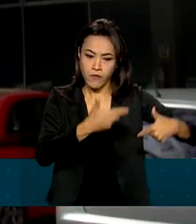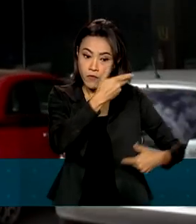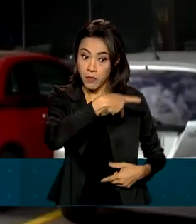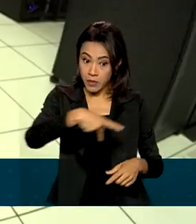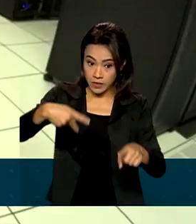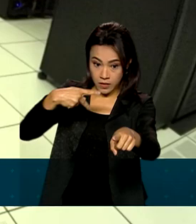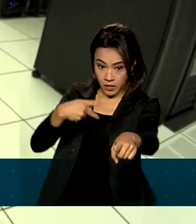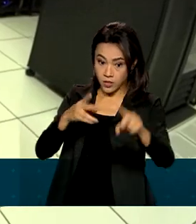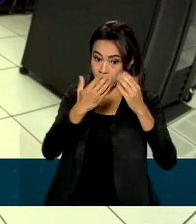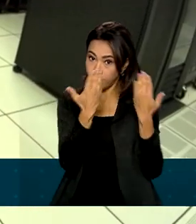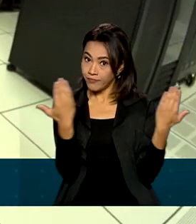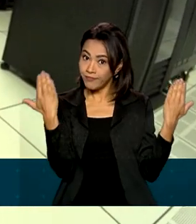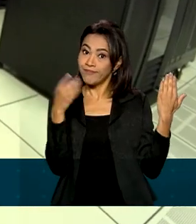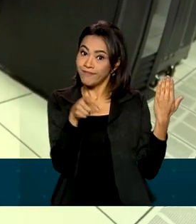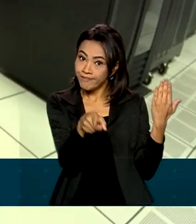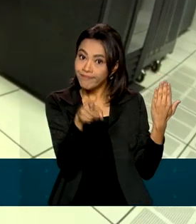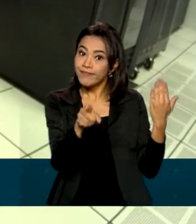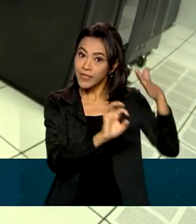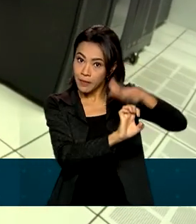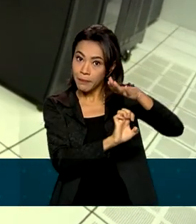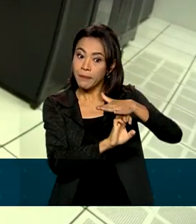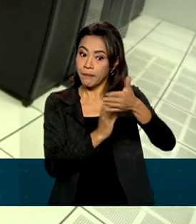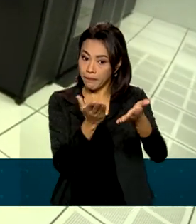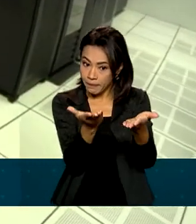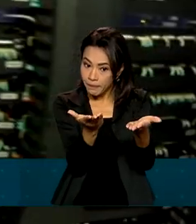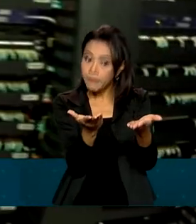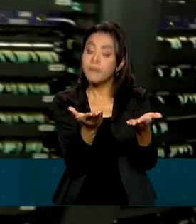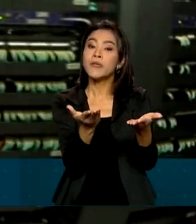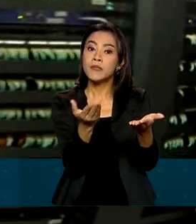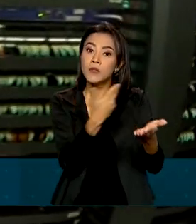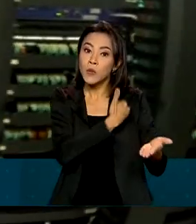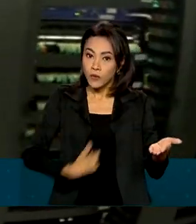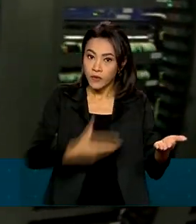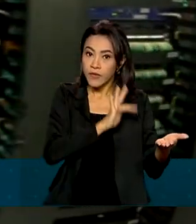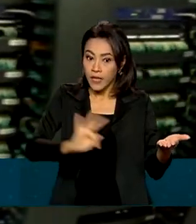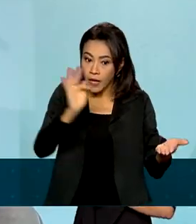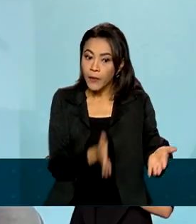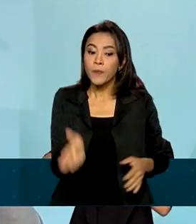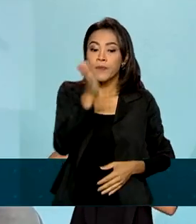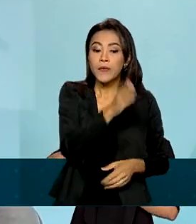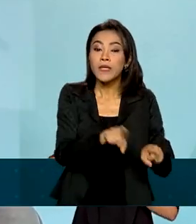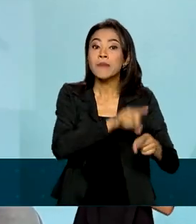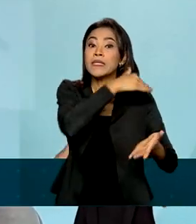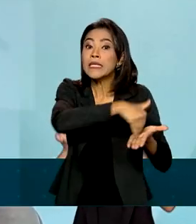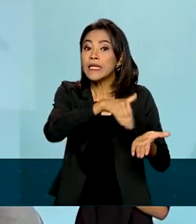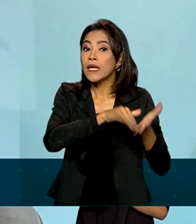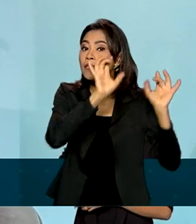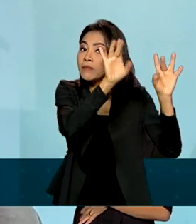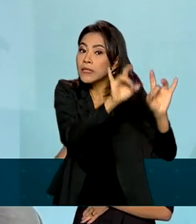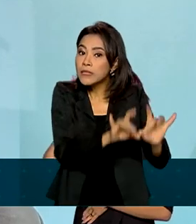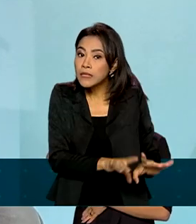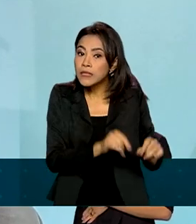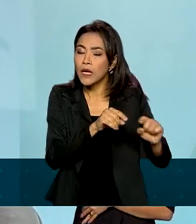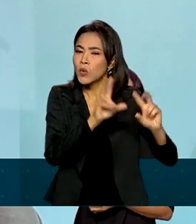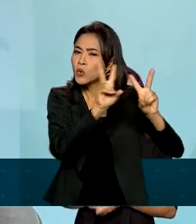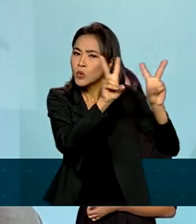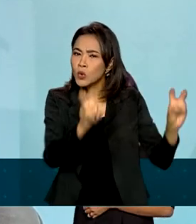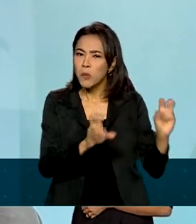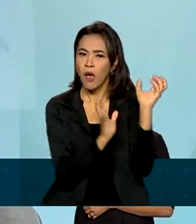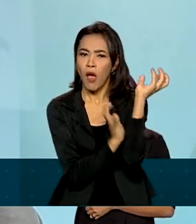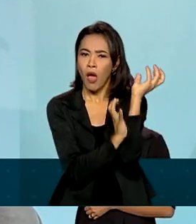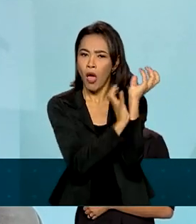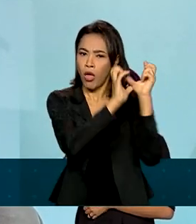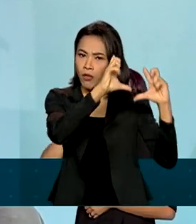SERPRO, Serviço de Processamento de Dados do Governo Federal e secretário especial de Desburocratização,